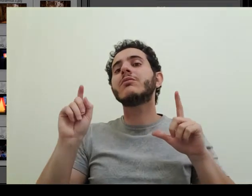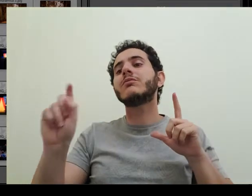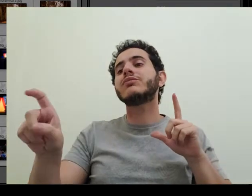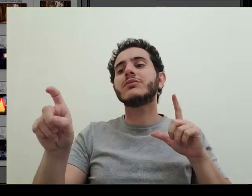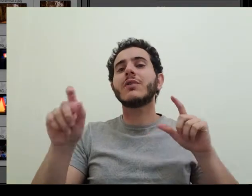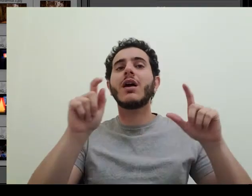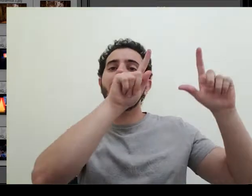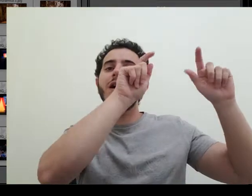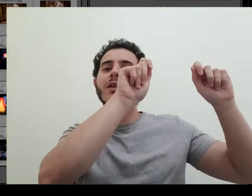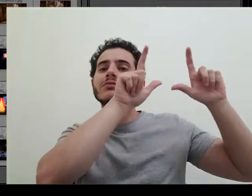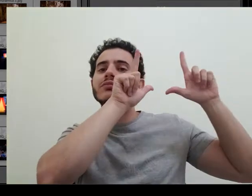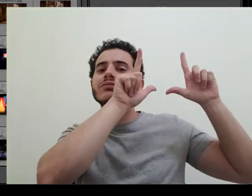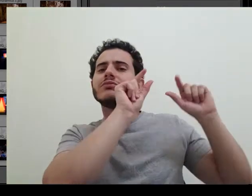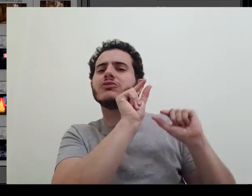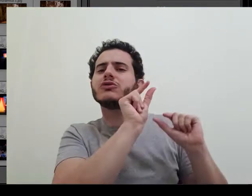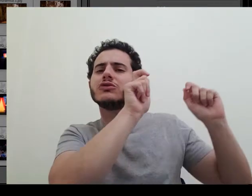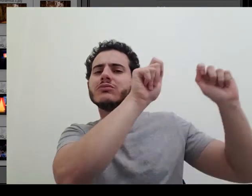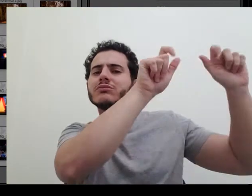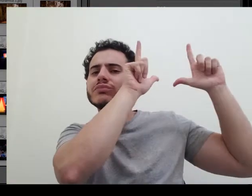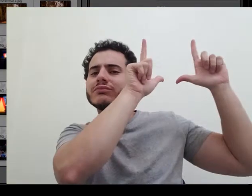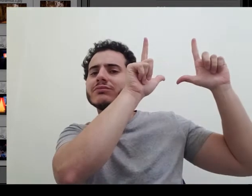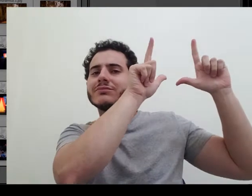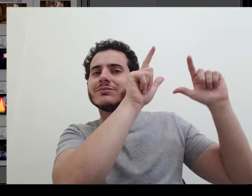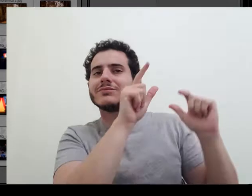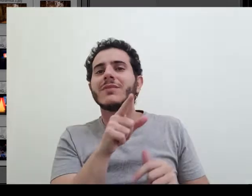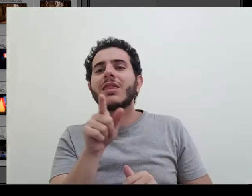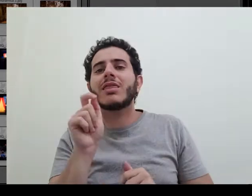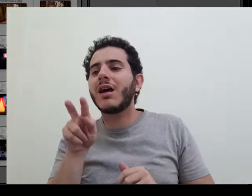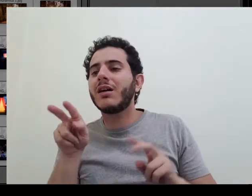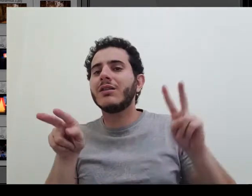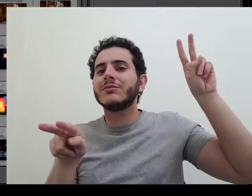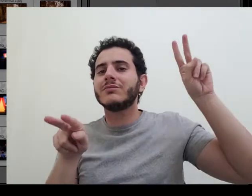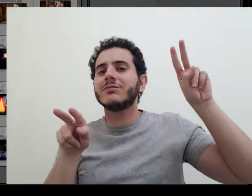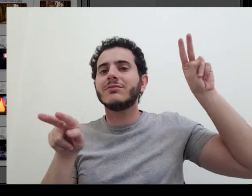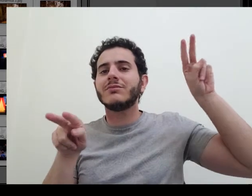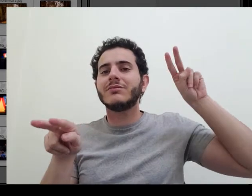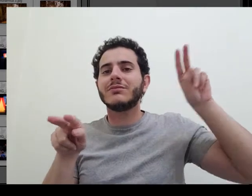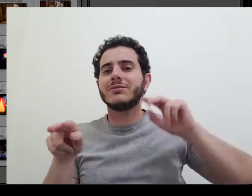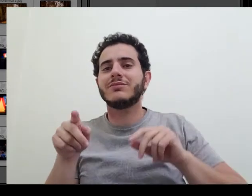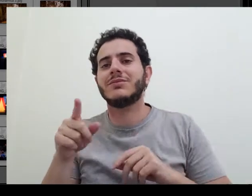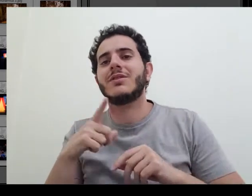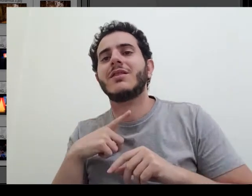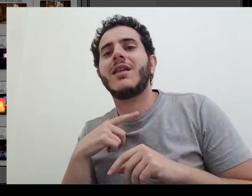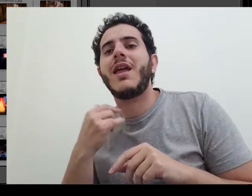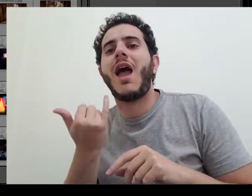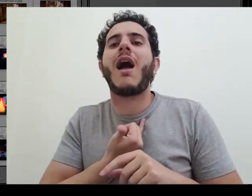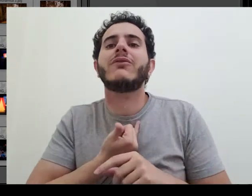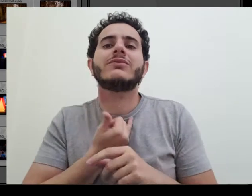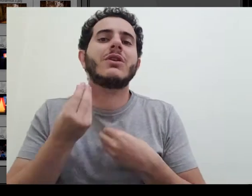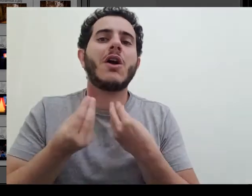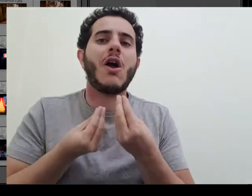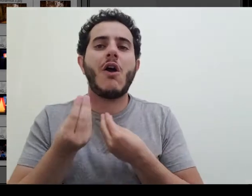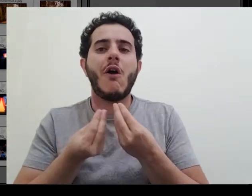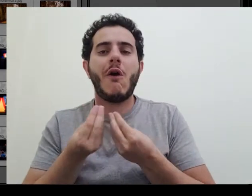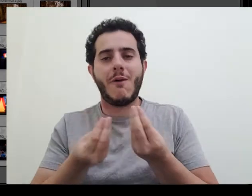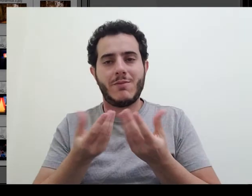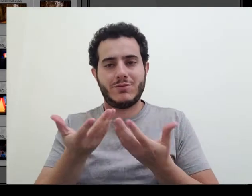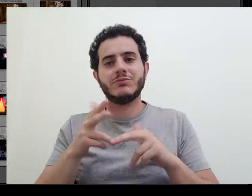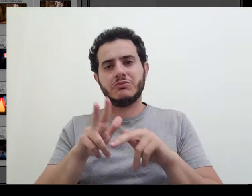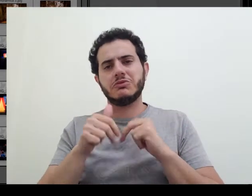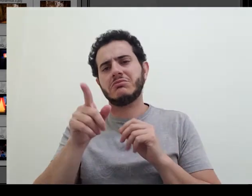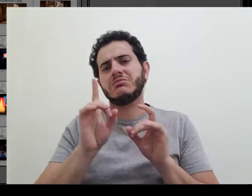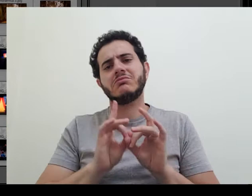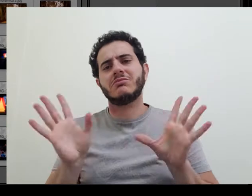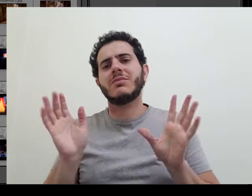está visualizando. Né? Essa imagem que, por exemplo, vou selecionar essa aqui no meio, ele dá uma pré-visualização, é um navegador, eu posso navegar nessa